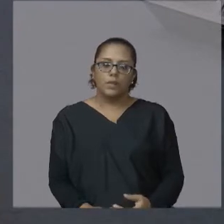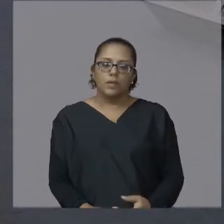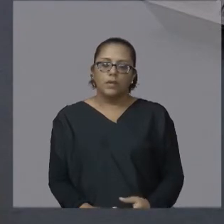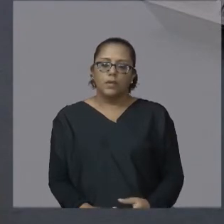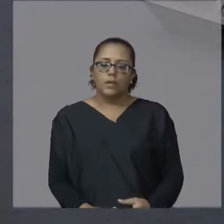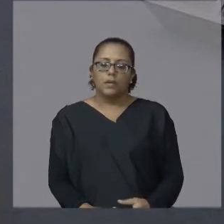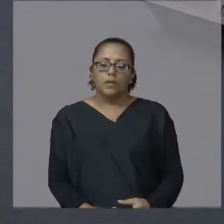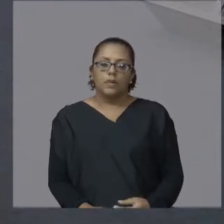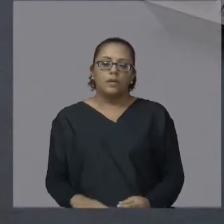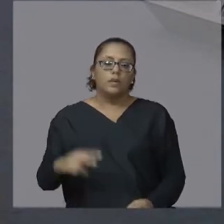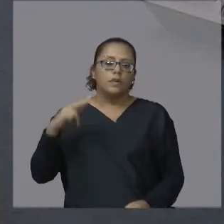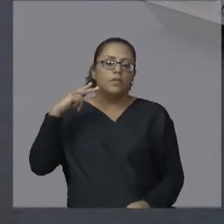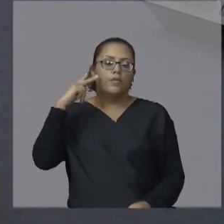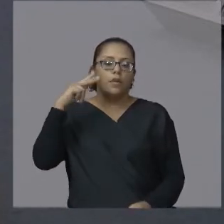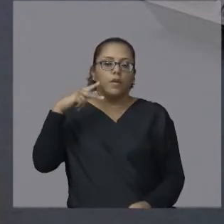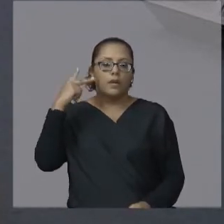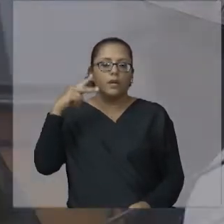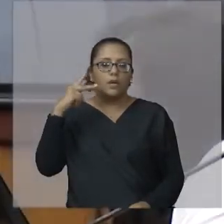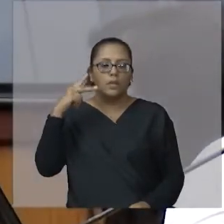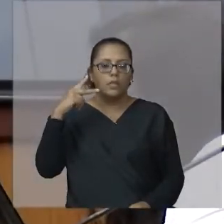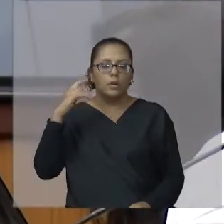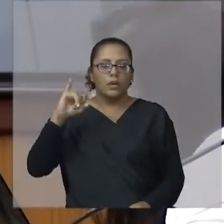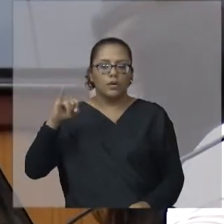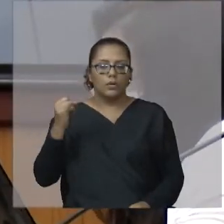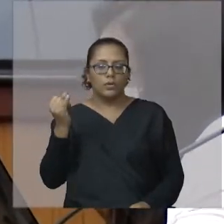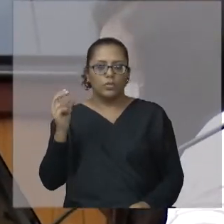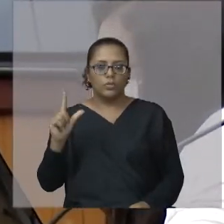Vereadora Juliana Fraga.